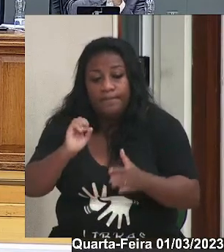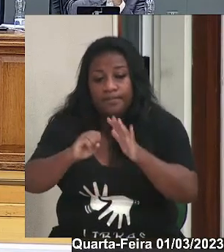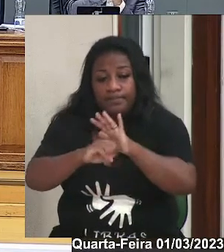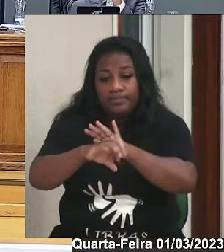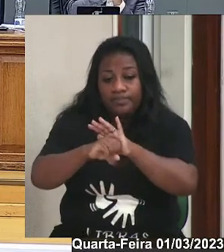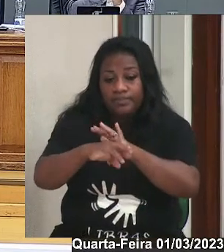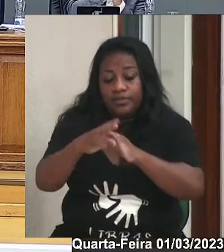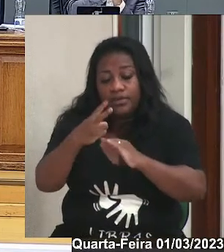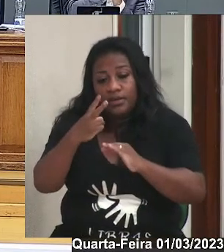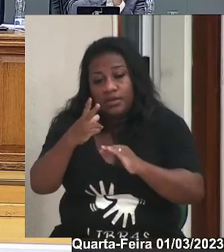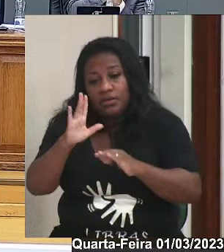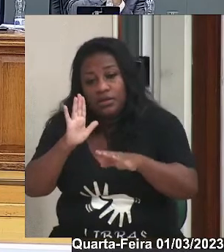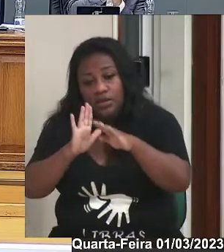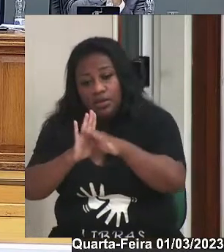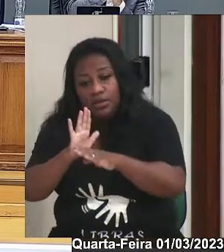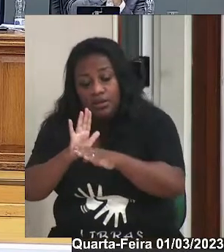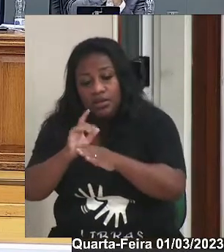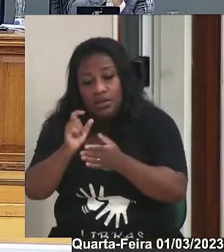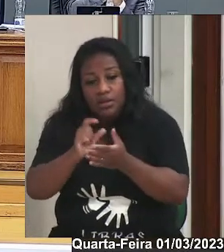das indicações